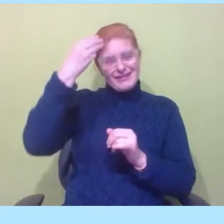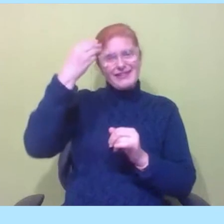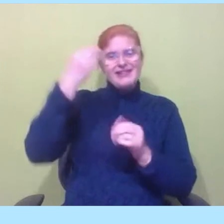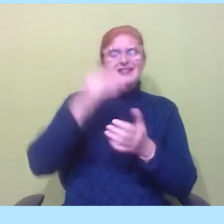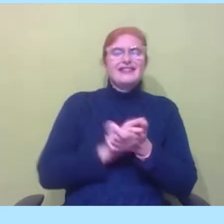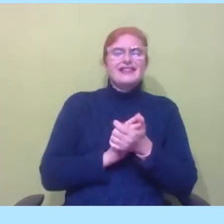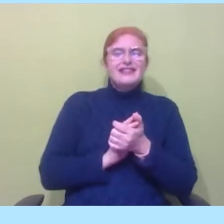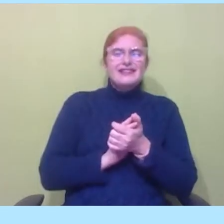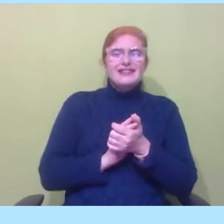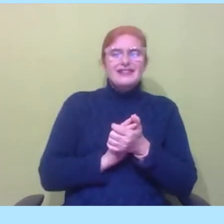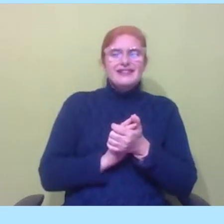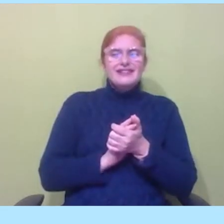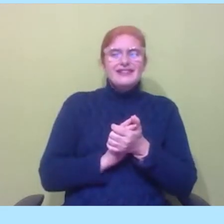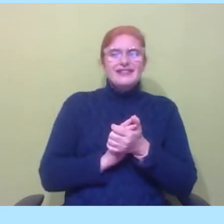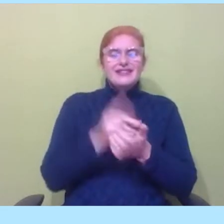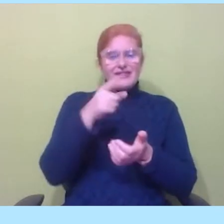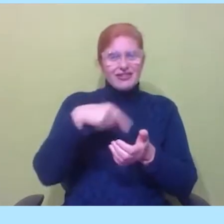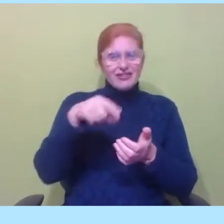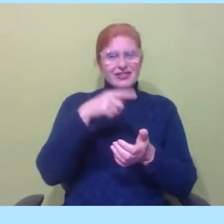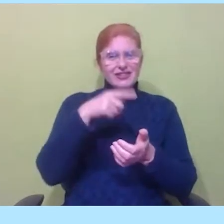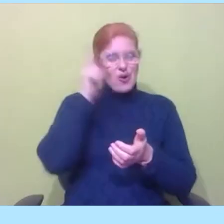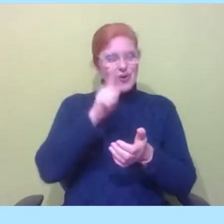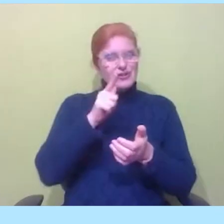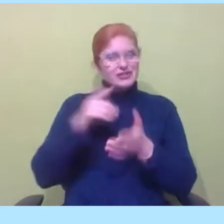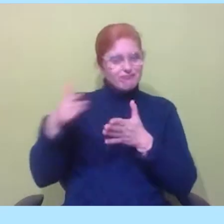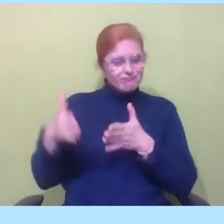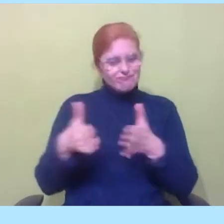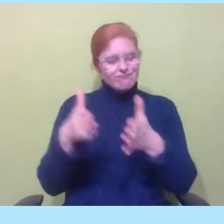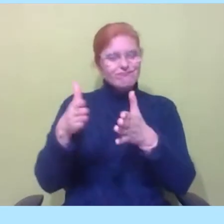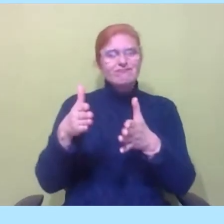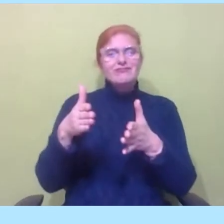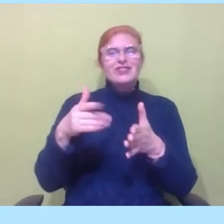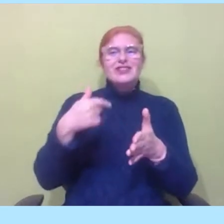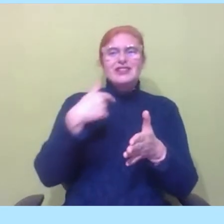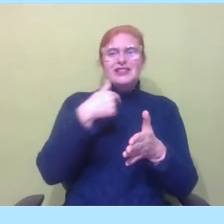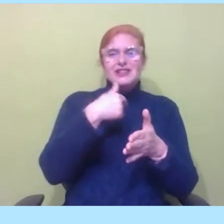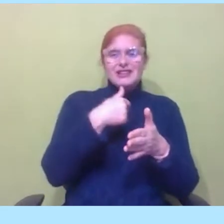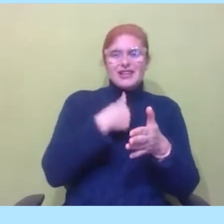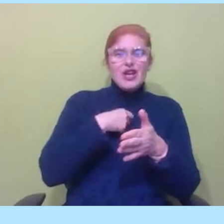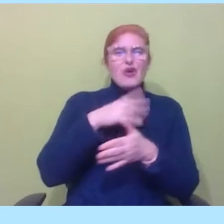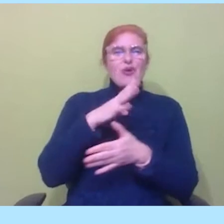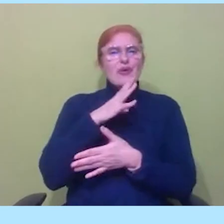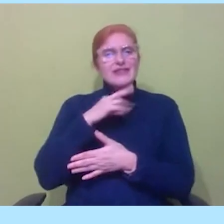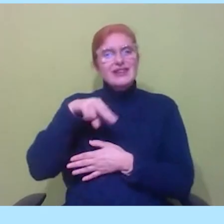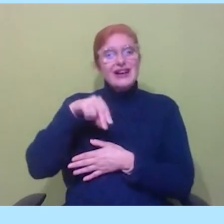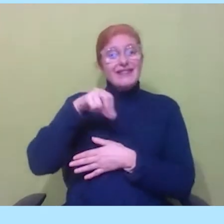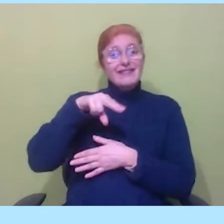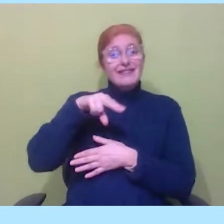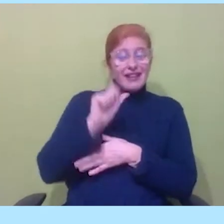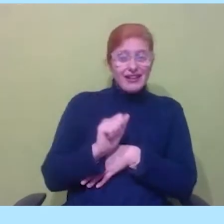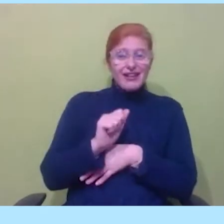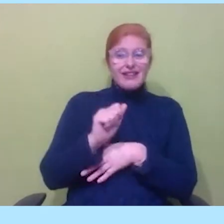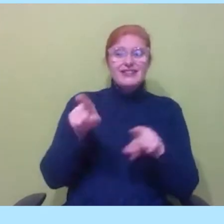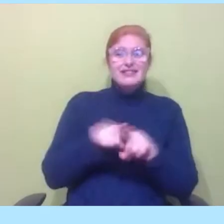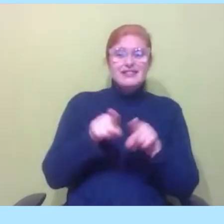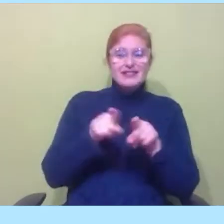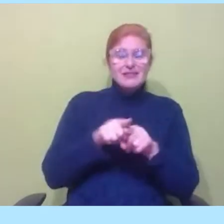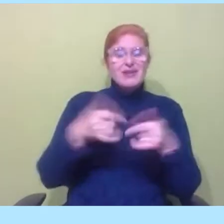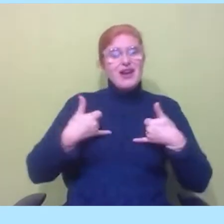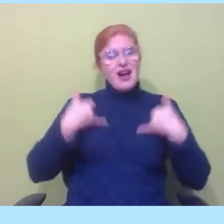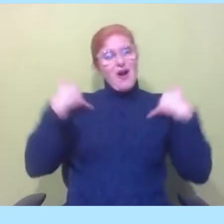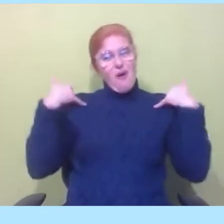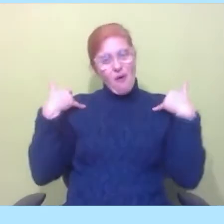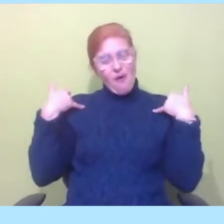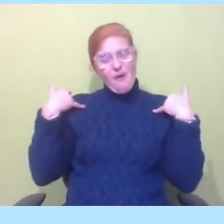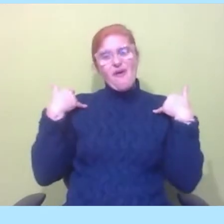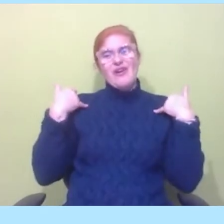chegaram, né, então, a partir da Geisa eu conheci a Ananda, e tive a honra e a glória de dividir uma